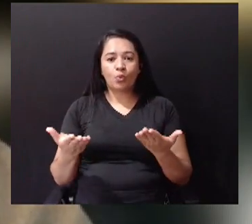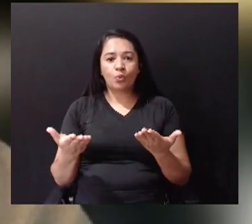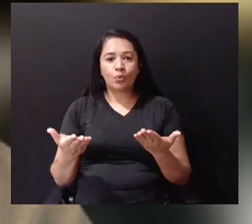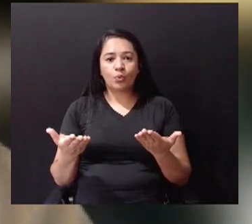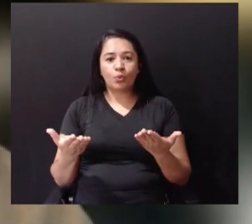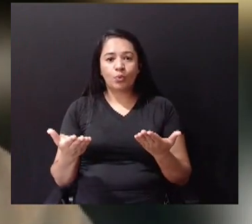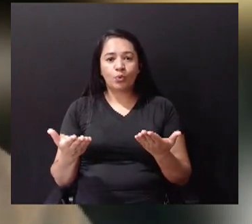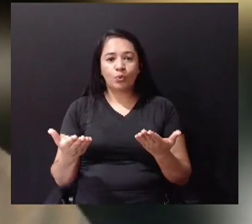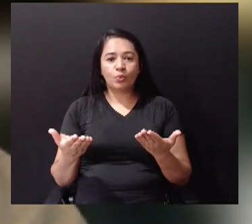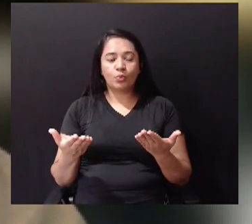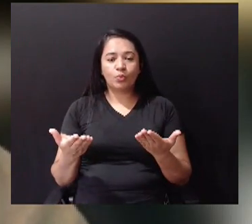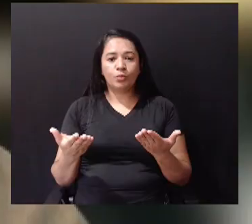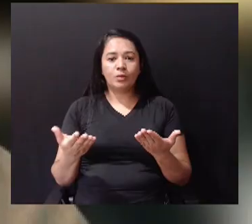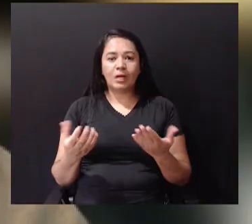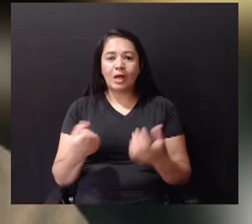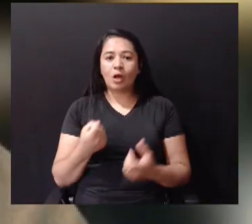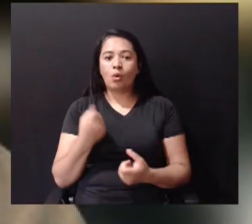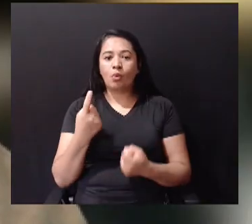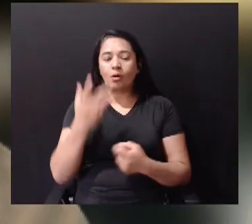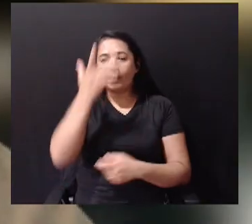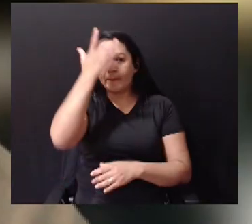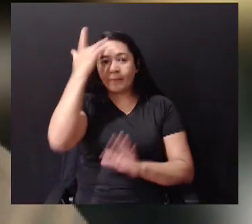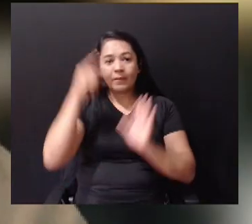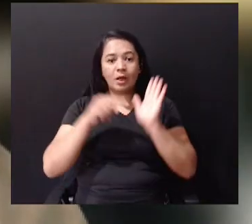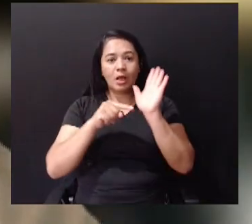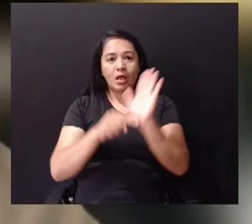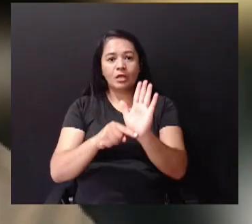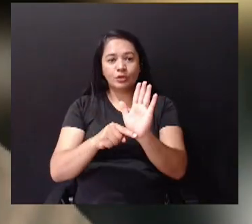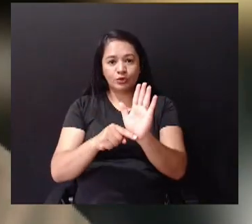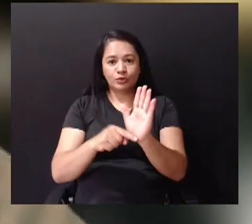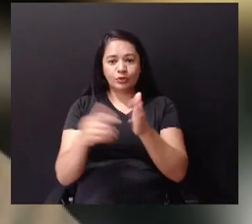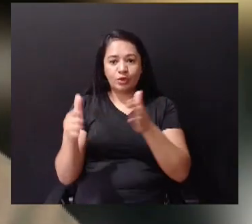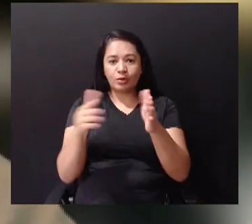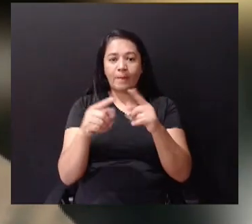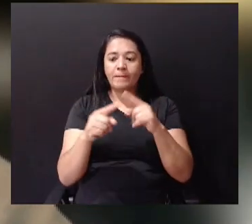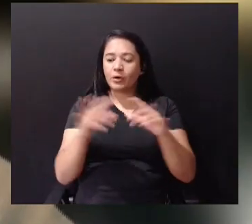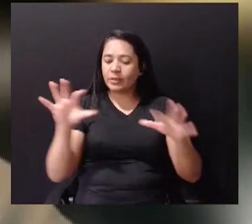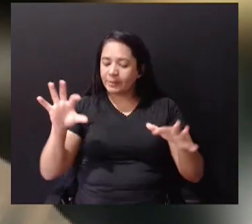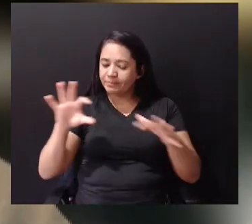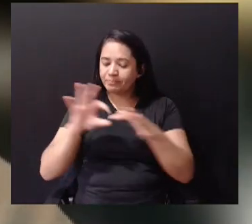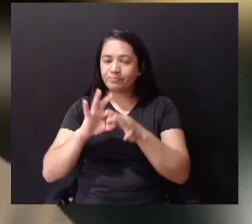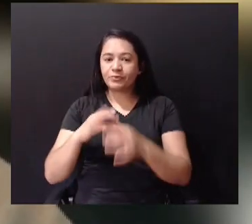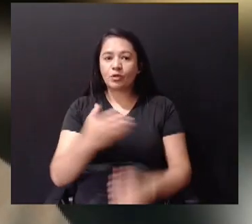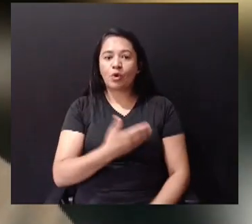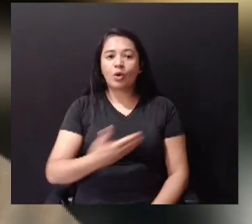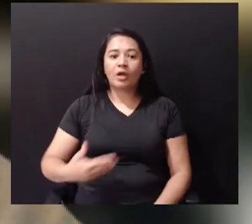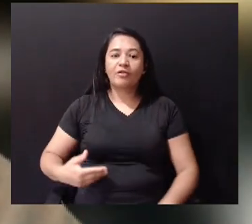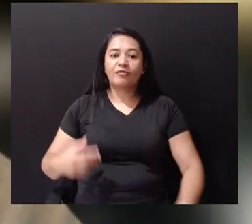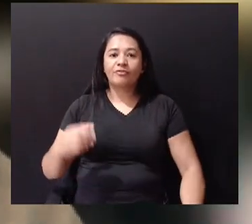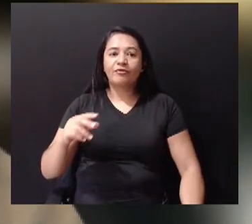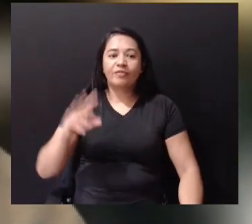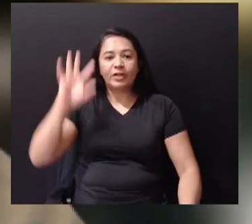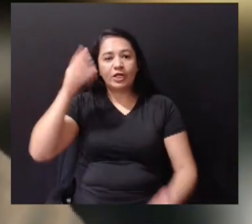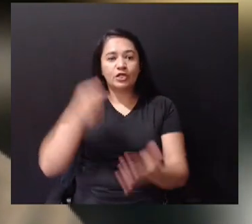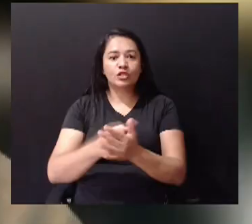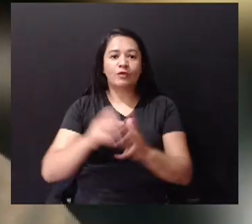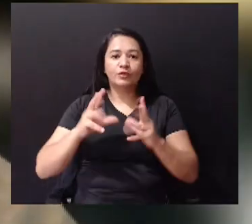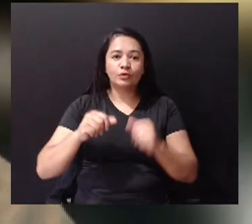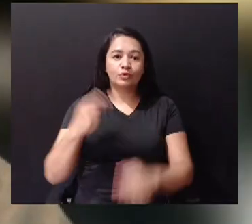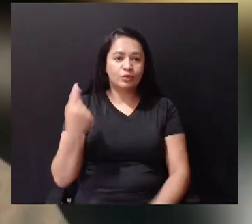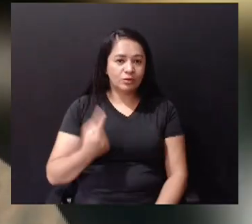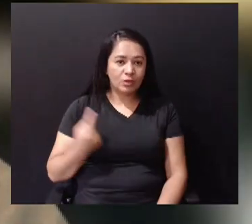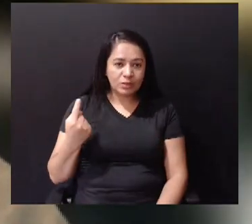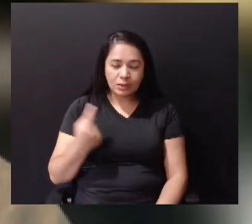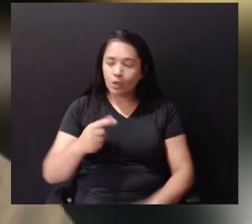muita gente ajuda o caminho, porque é uma junção. O governo não vai resolver nunca sozinho tudo. Então, eu acho que é toda a sociedade